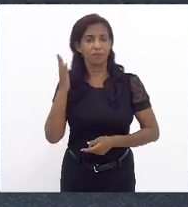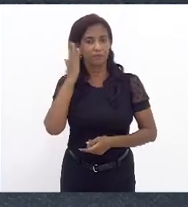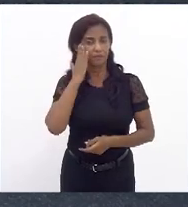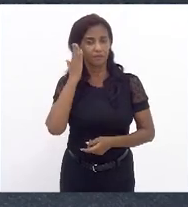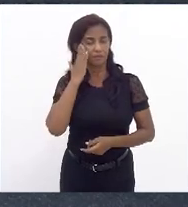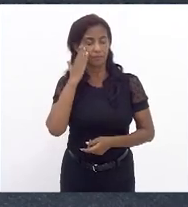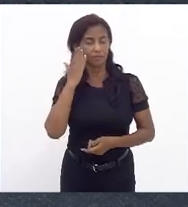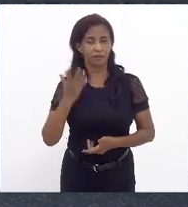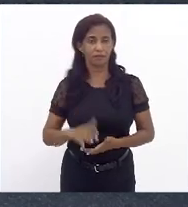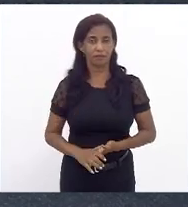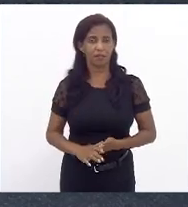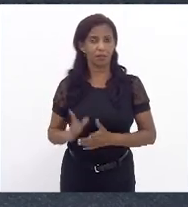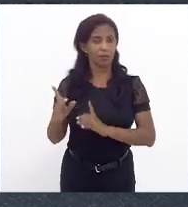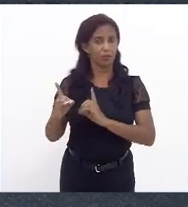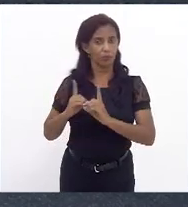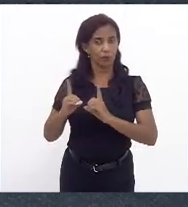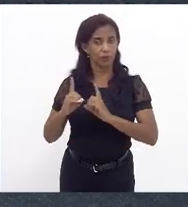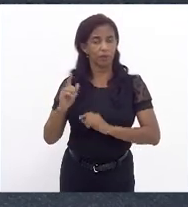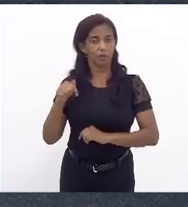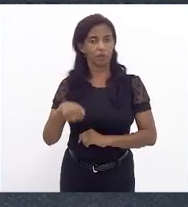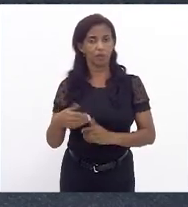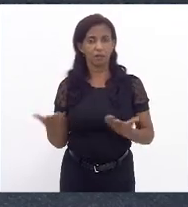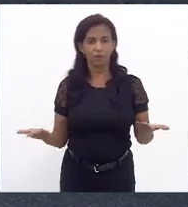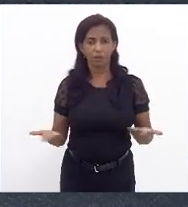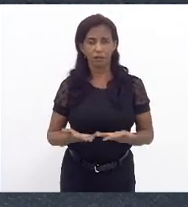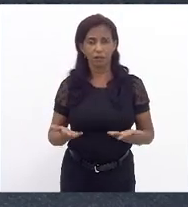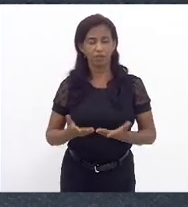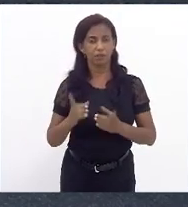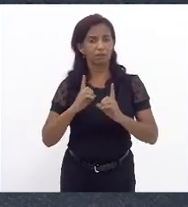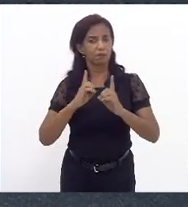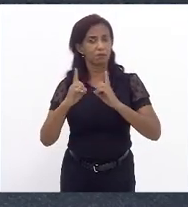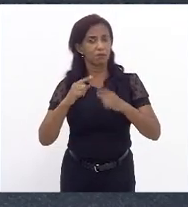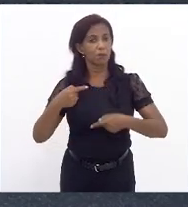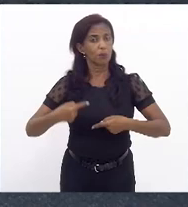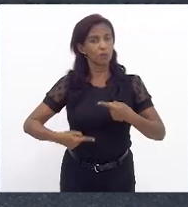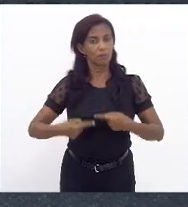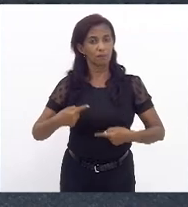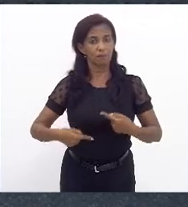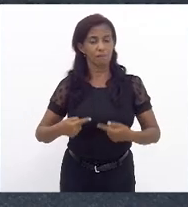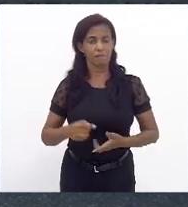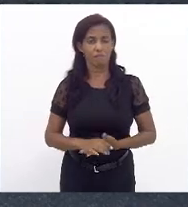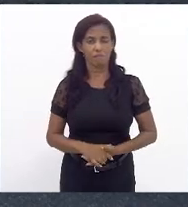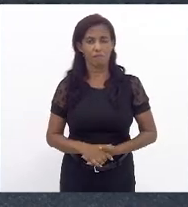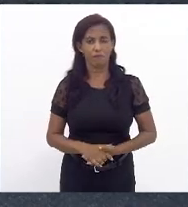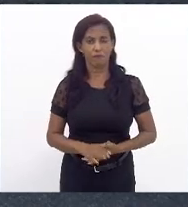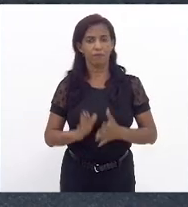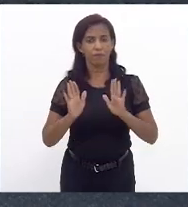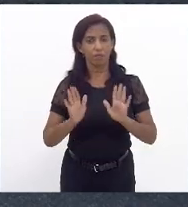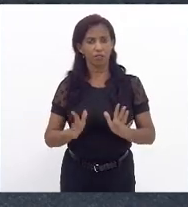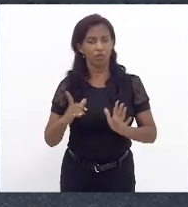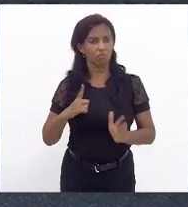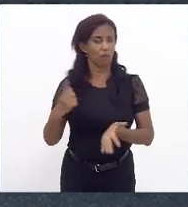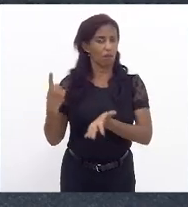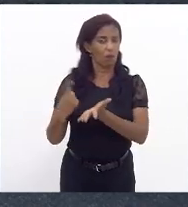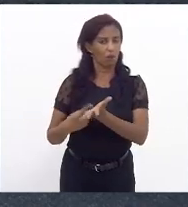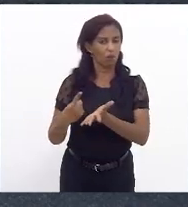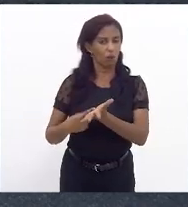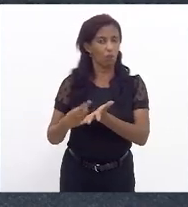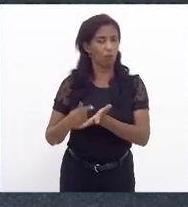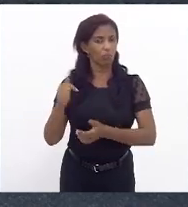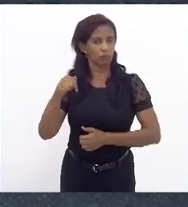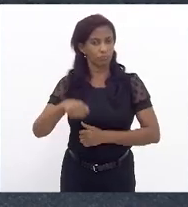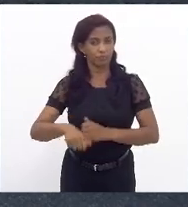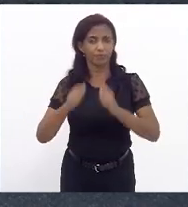sabemos que o debate aqui hoje é um debate político. Já tem acordo aqui na casa